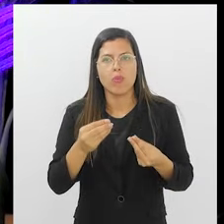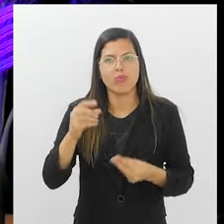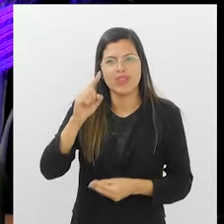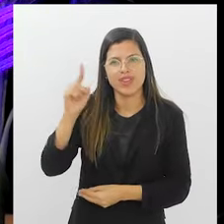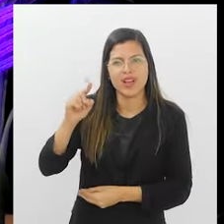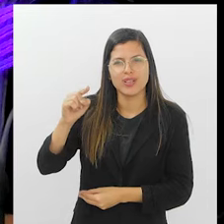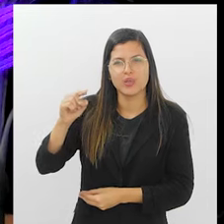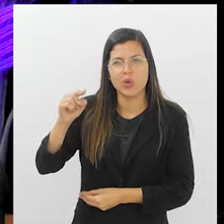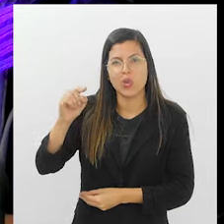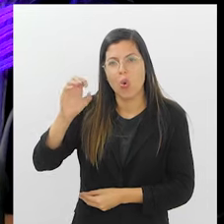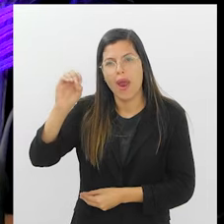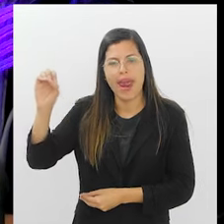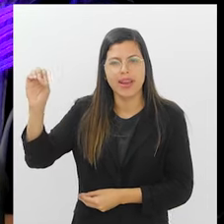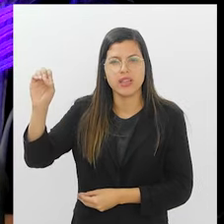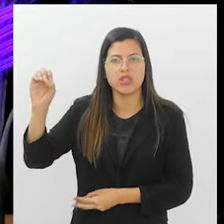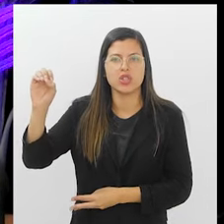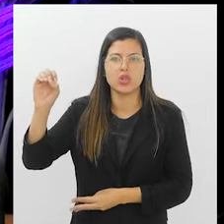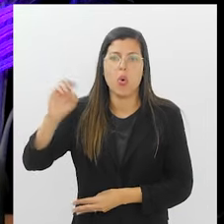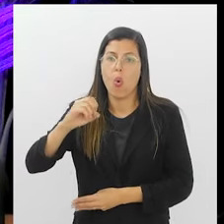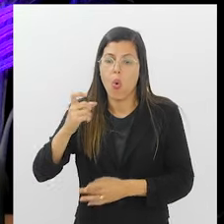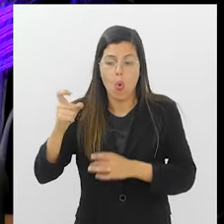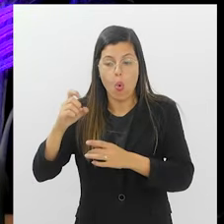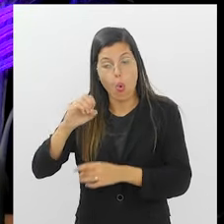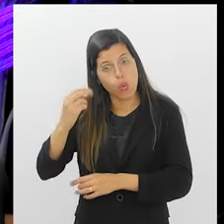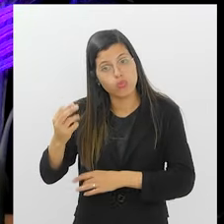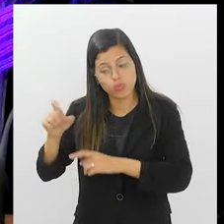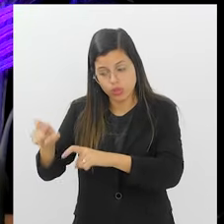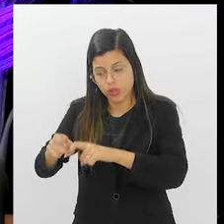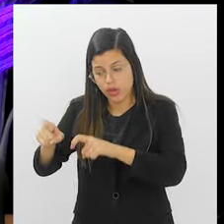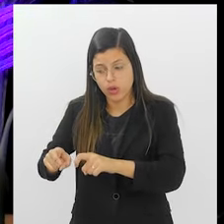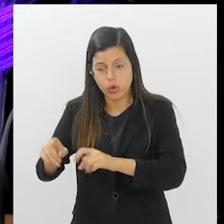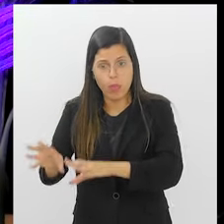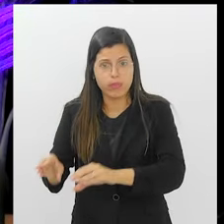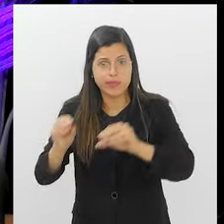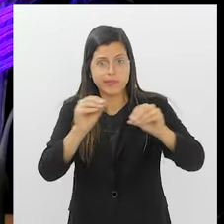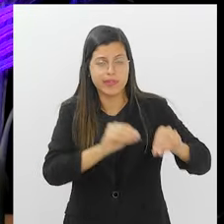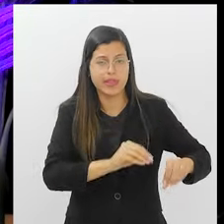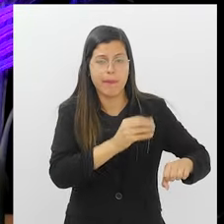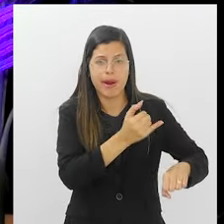Oeste, claro, ou sair do interior para vir aqui para a capital. Perfeito.